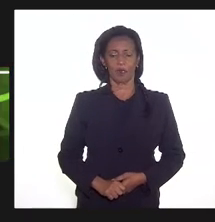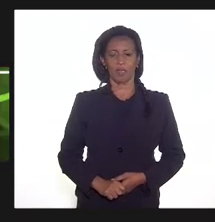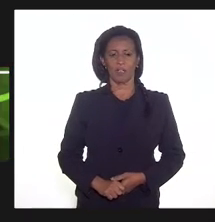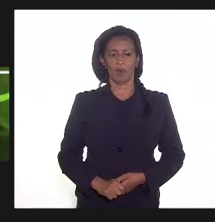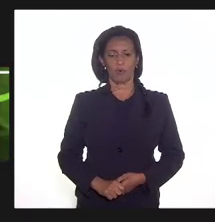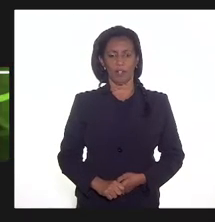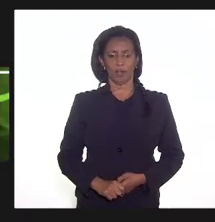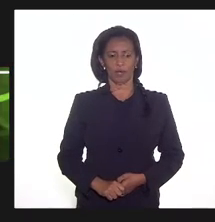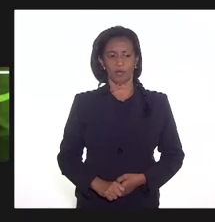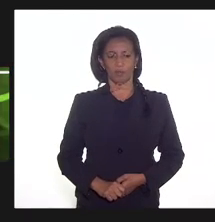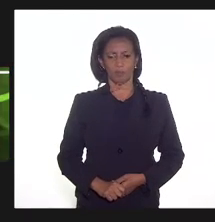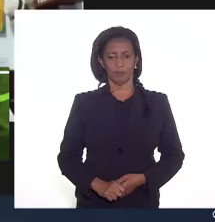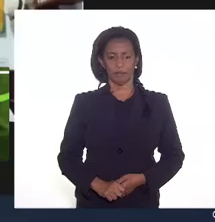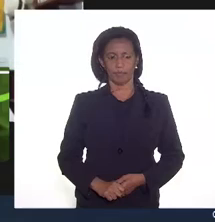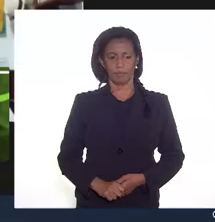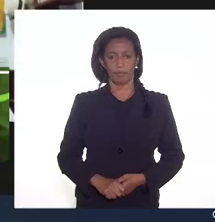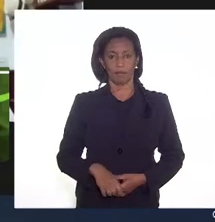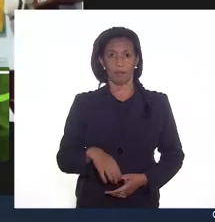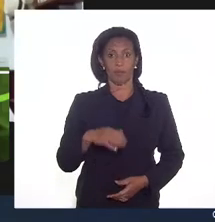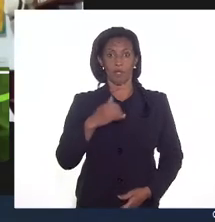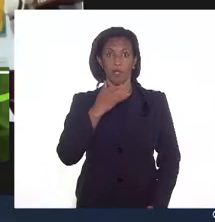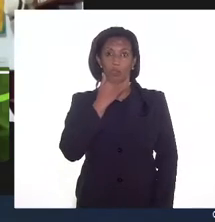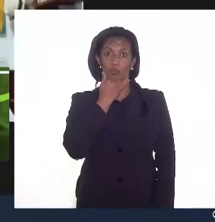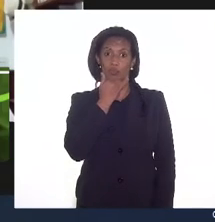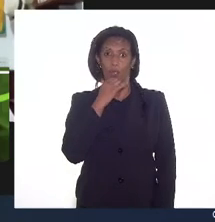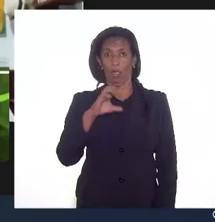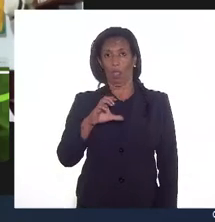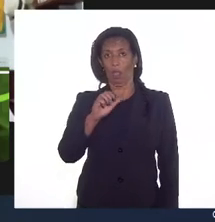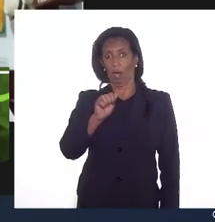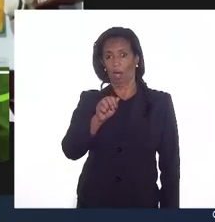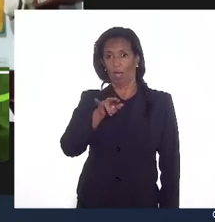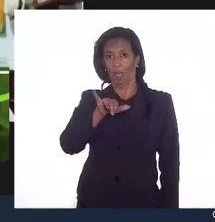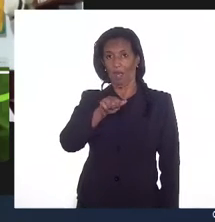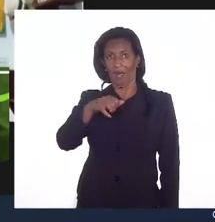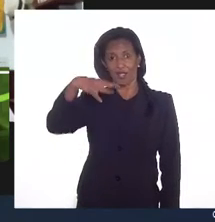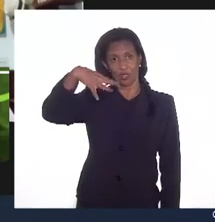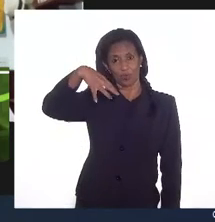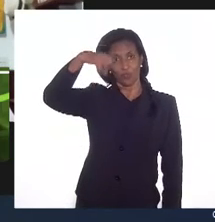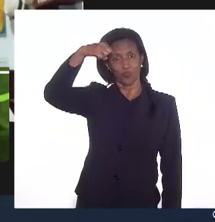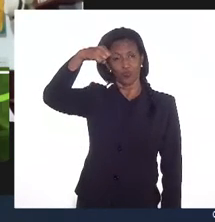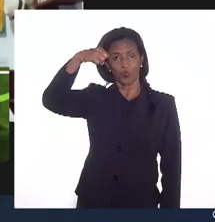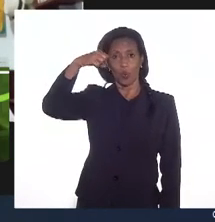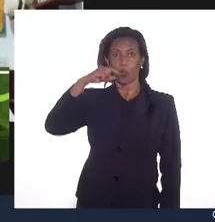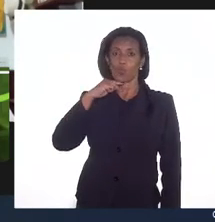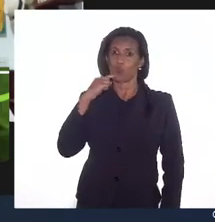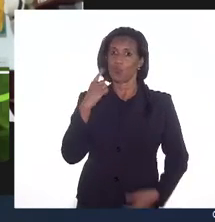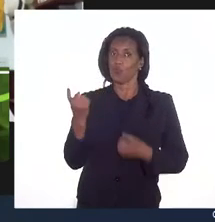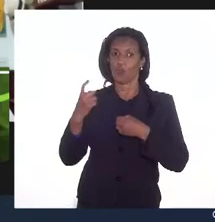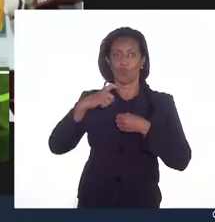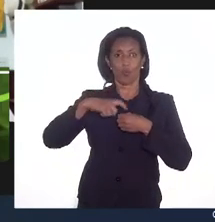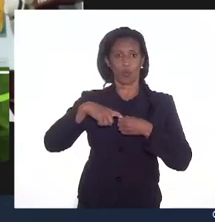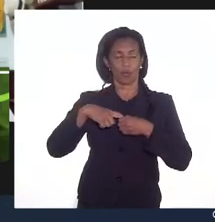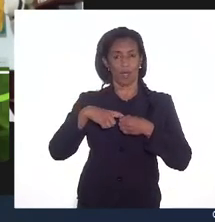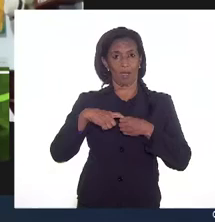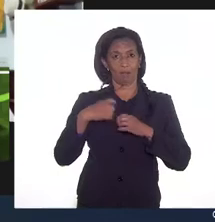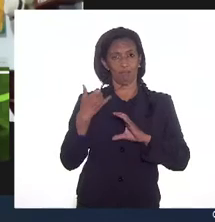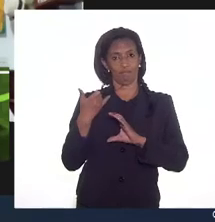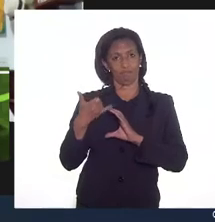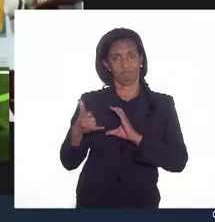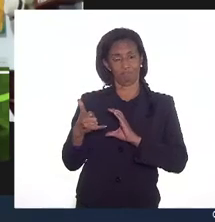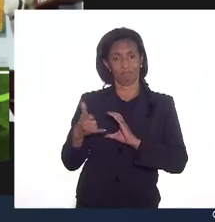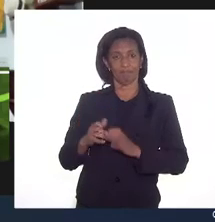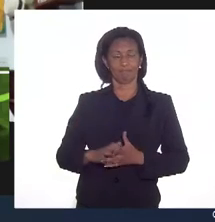Dani a Kátia teve problema quando acabou a luz e não conseguiu voltar tem uma mensagem dela no chat